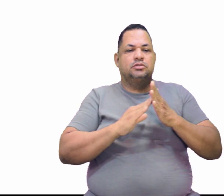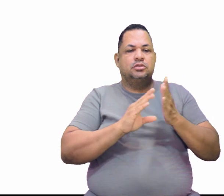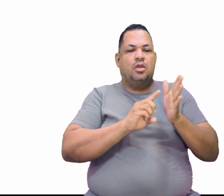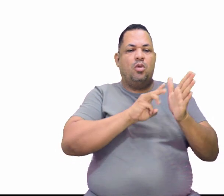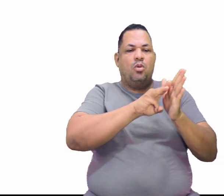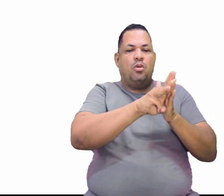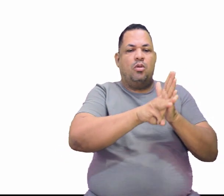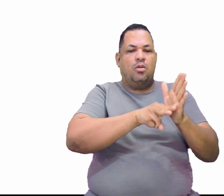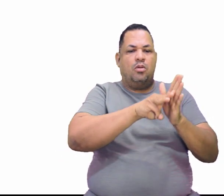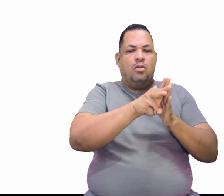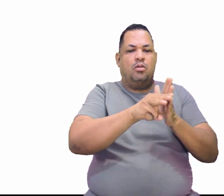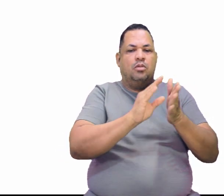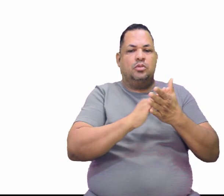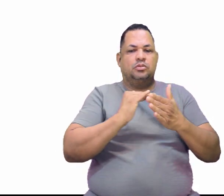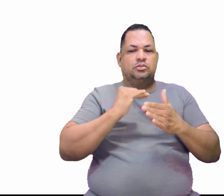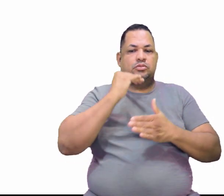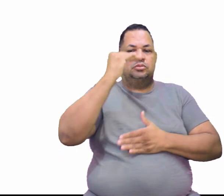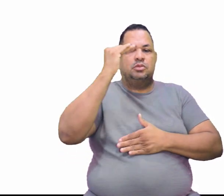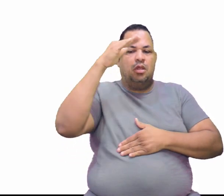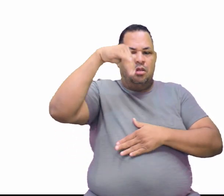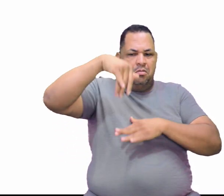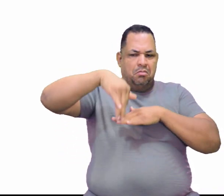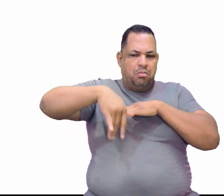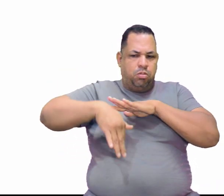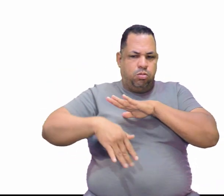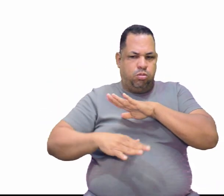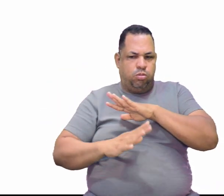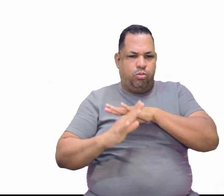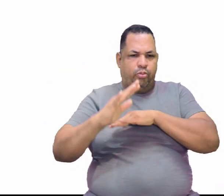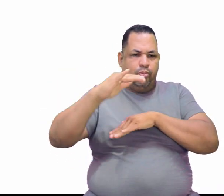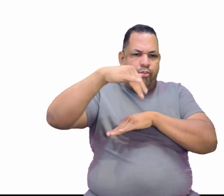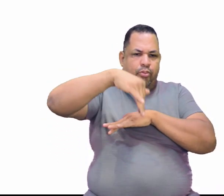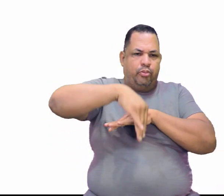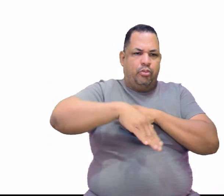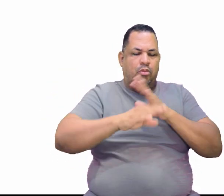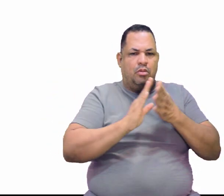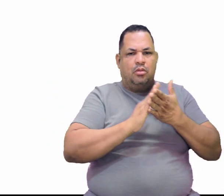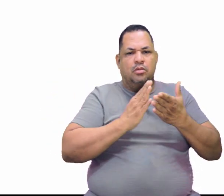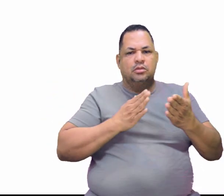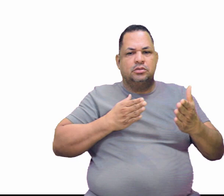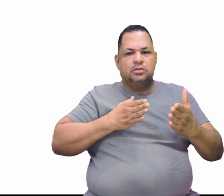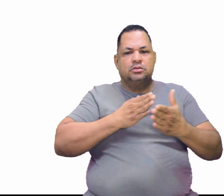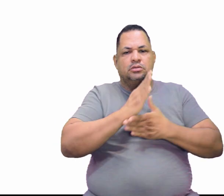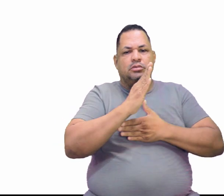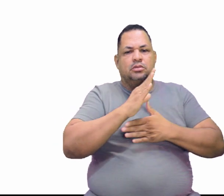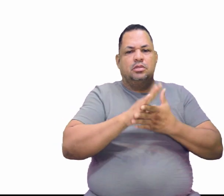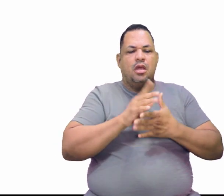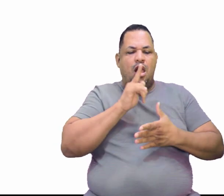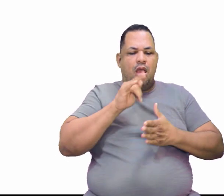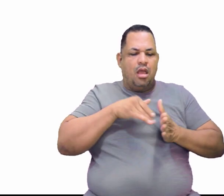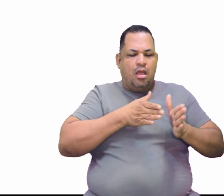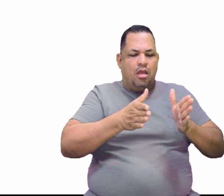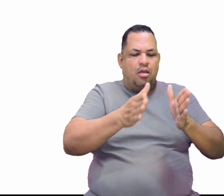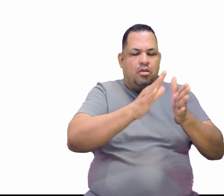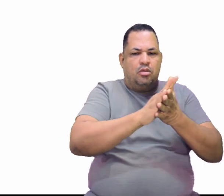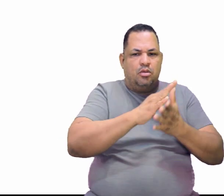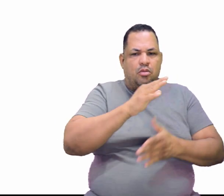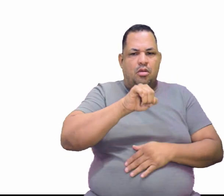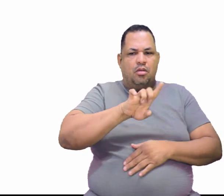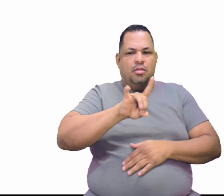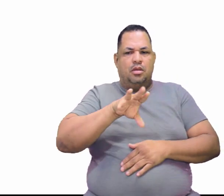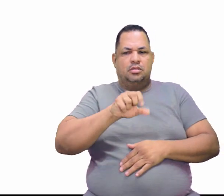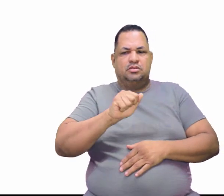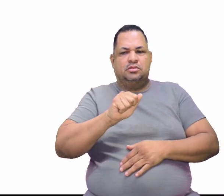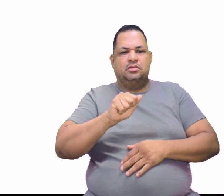Madeira e, superando seus trechos encachoeirados, navegando-se em direção ao rio Amazonas.